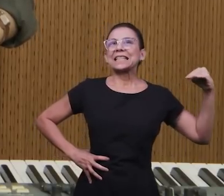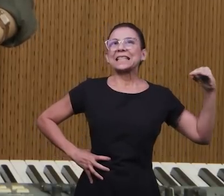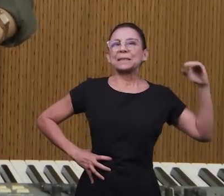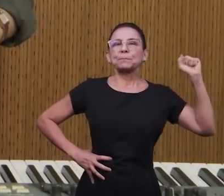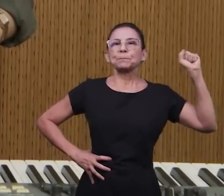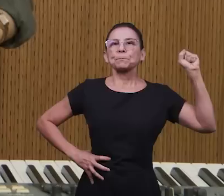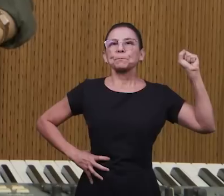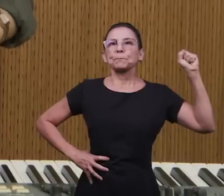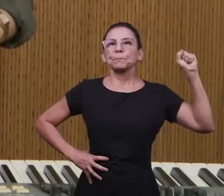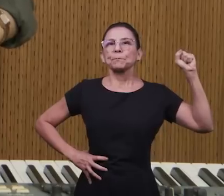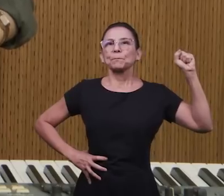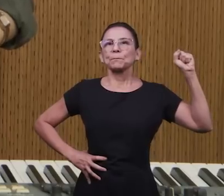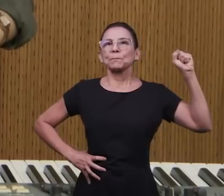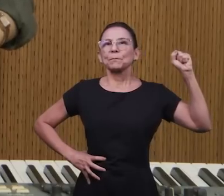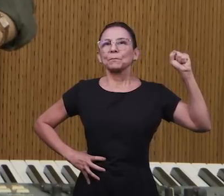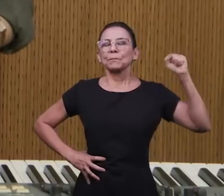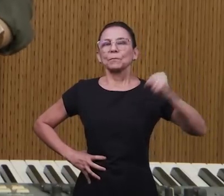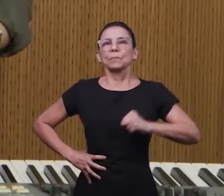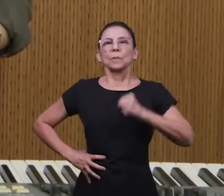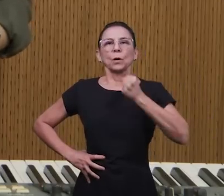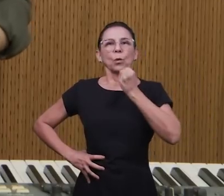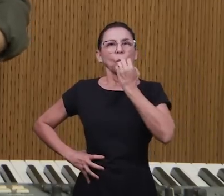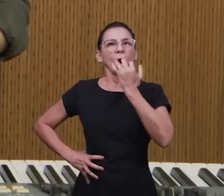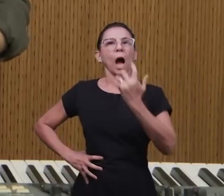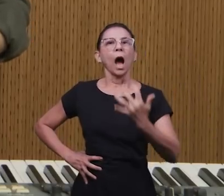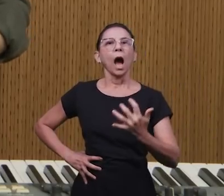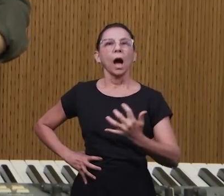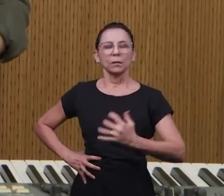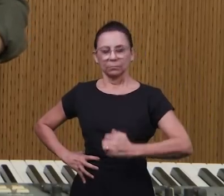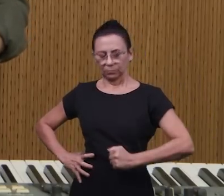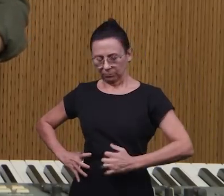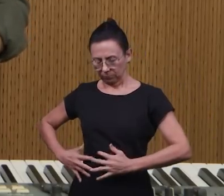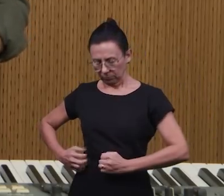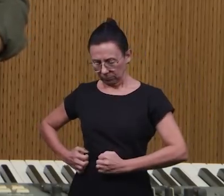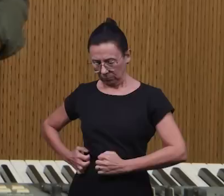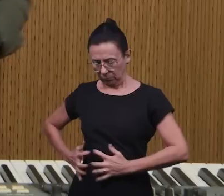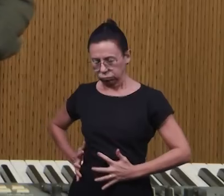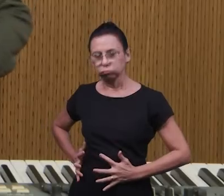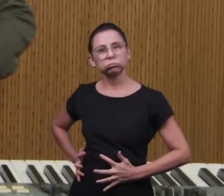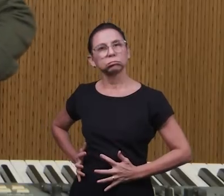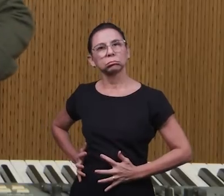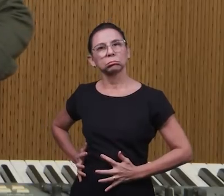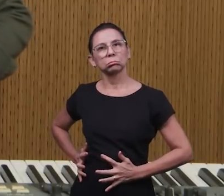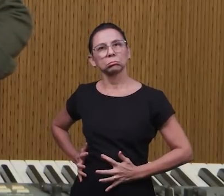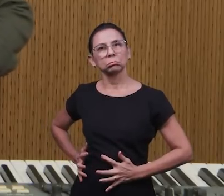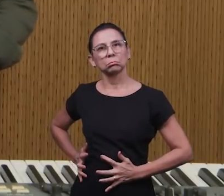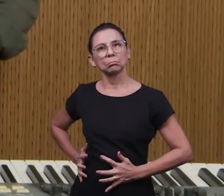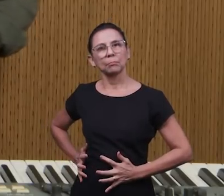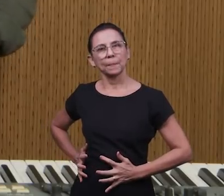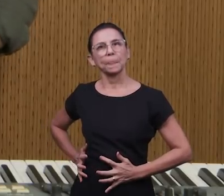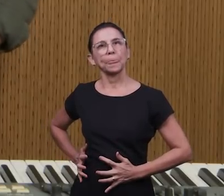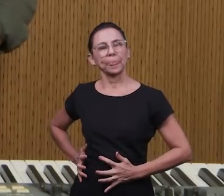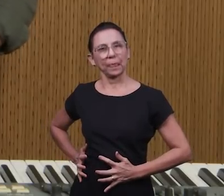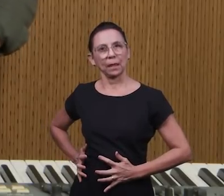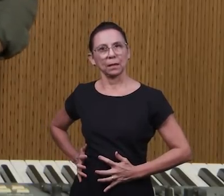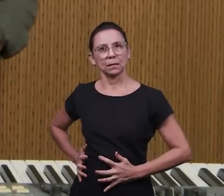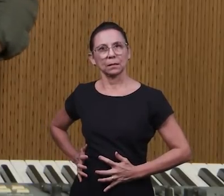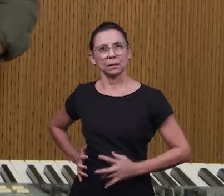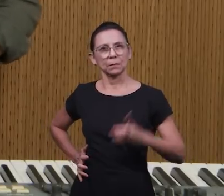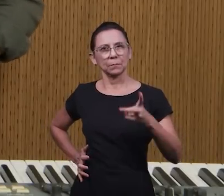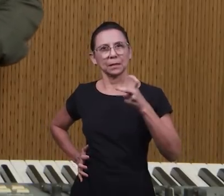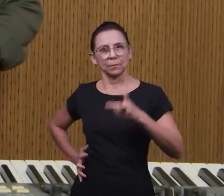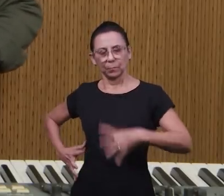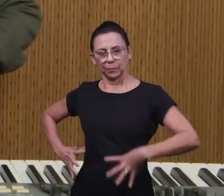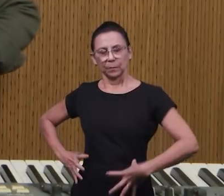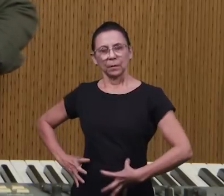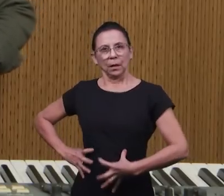Agora eu relaxo. Percebem que essa